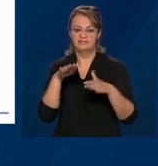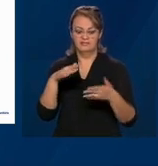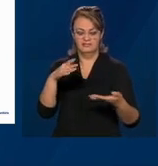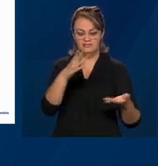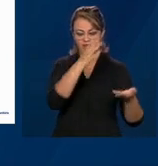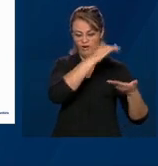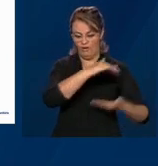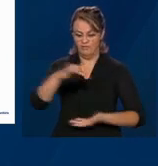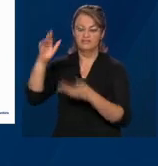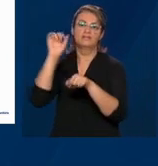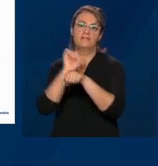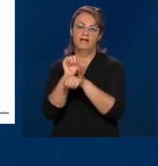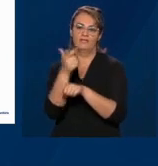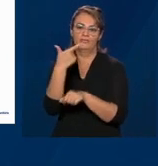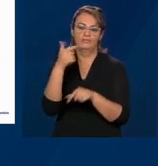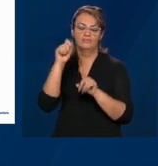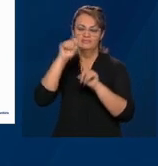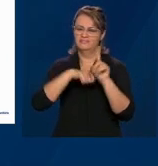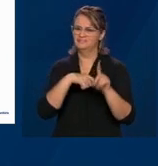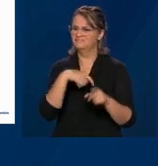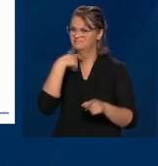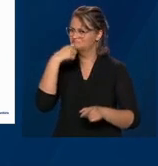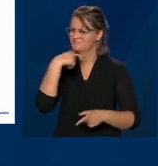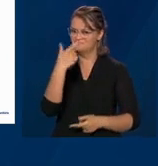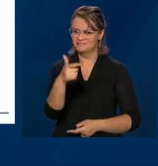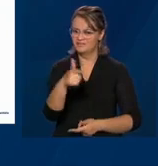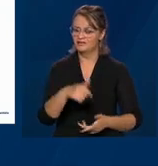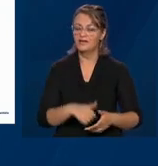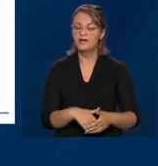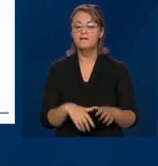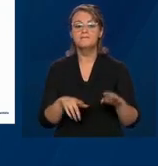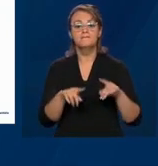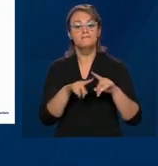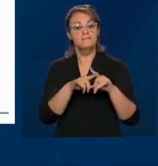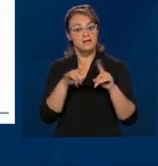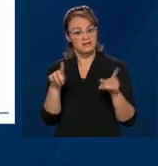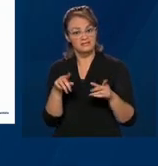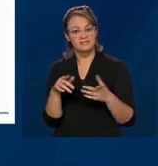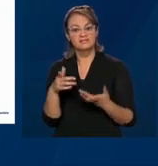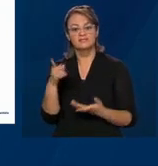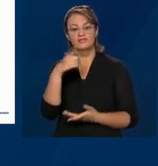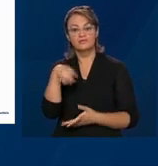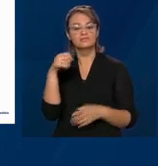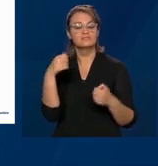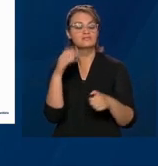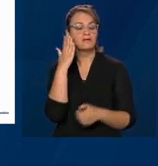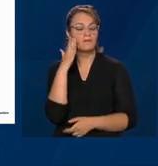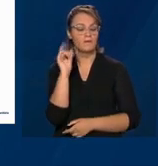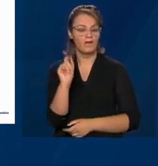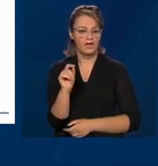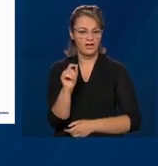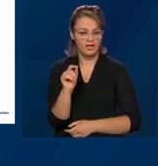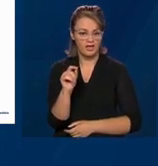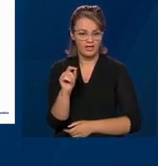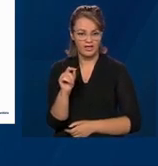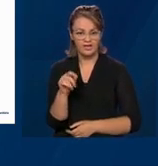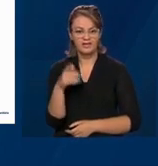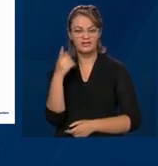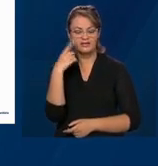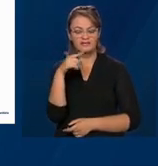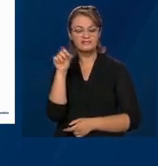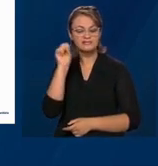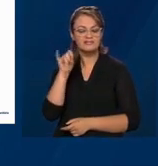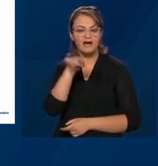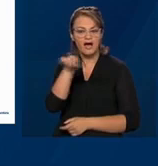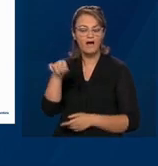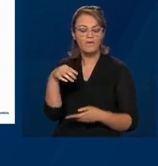vão esperar 12 meses para serem utilizados. De qualquer forma, a gente precisa saber, e eles têm uma